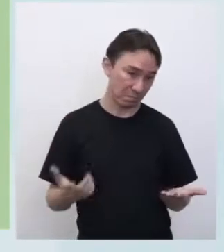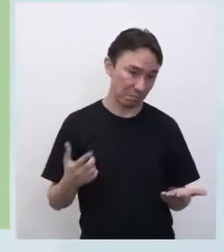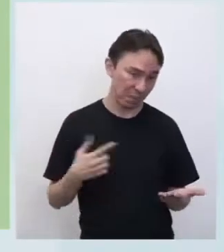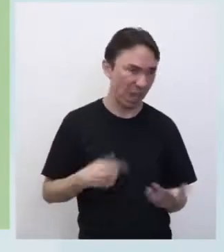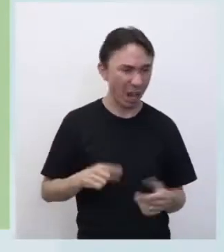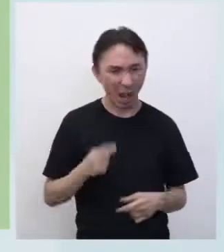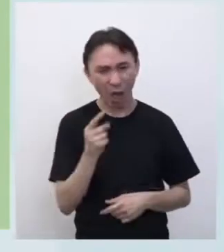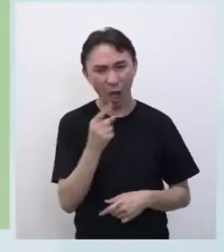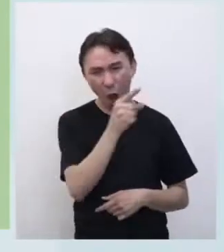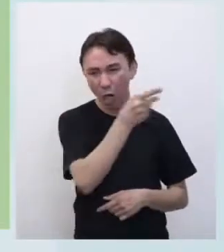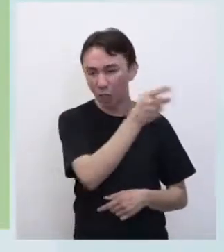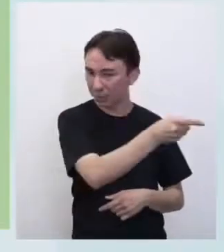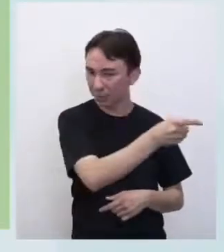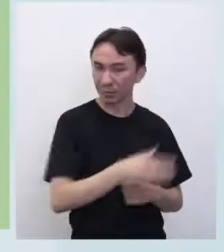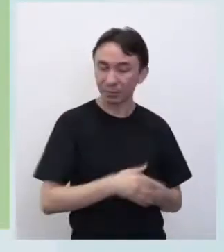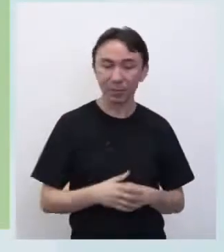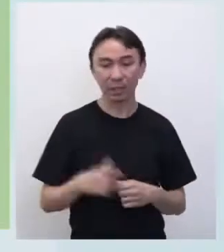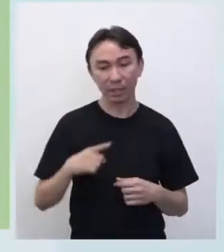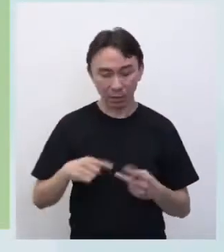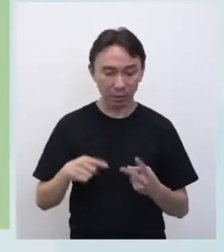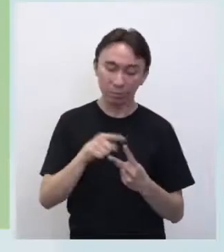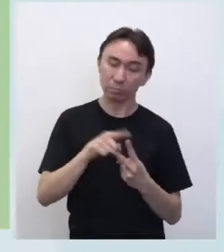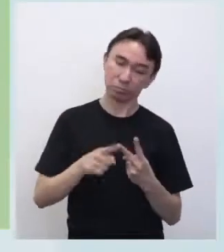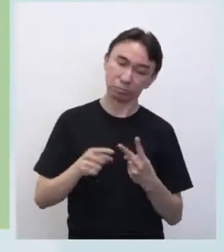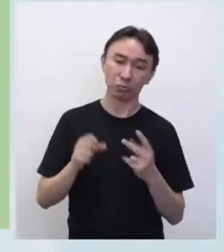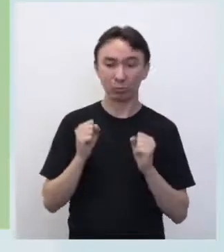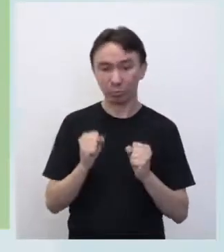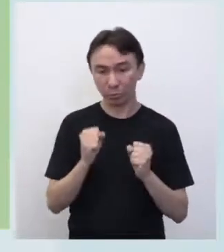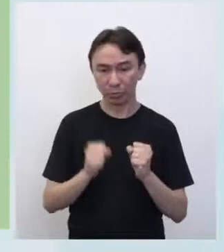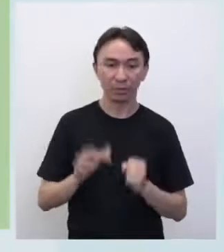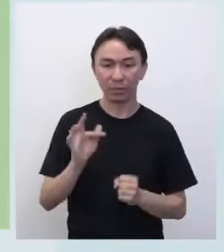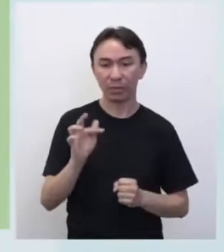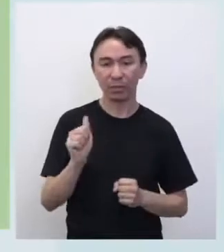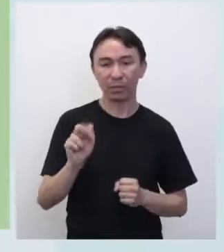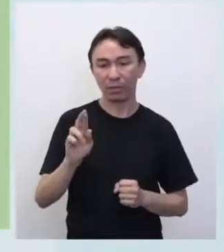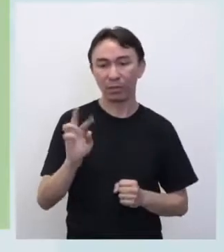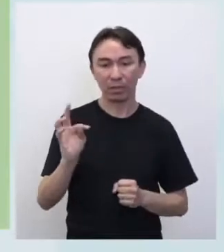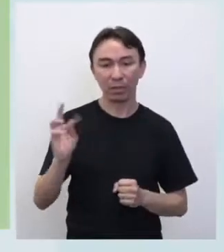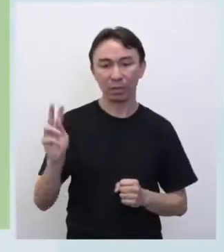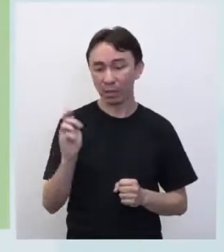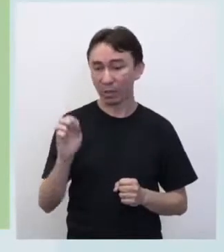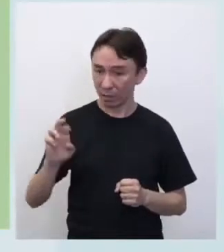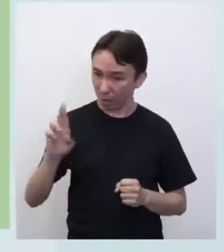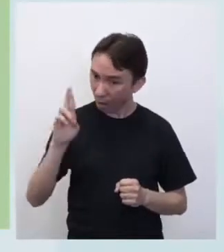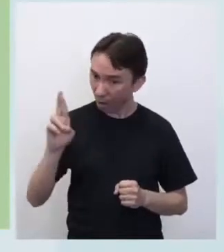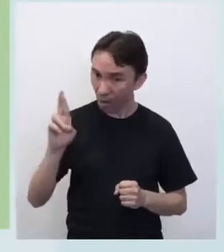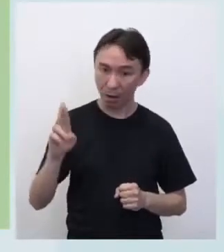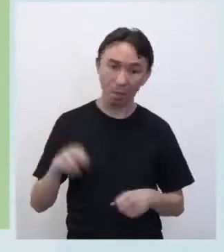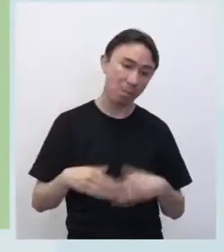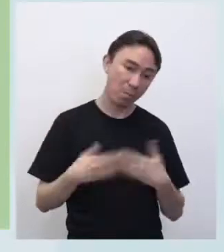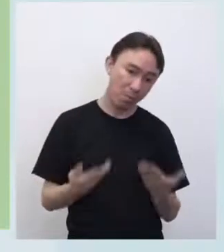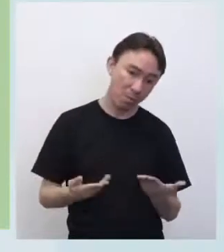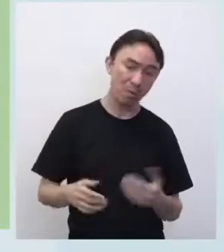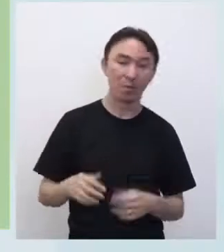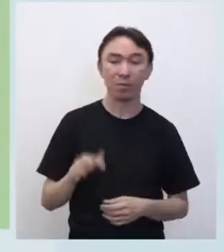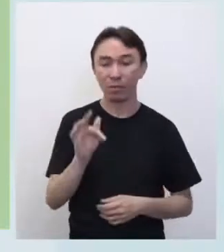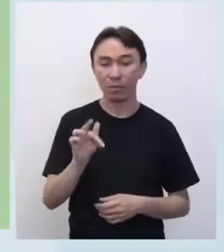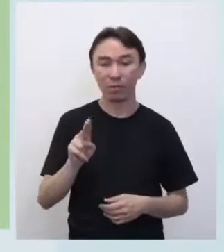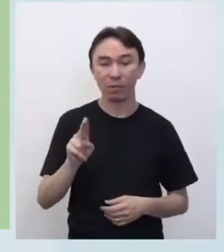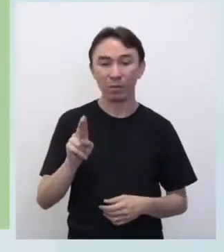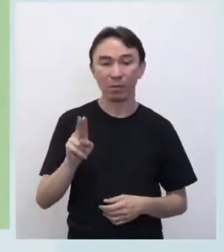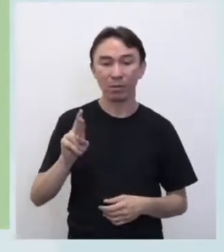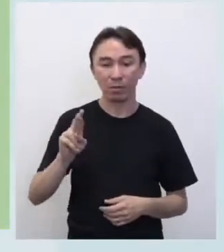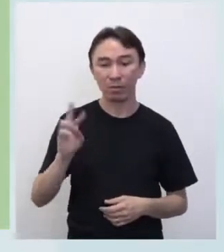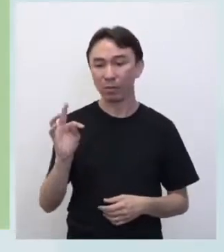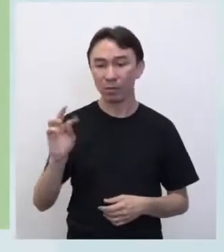longe, distante. Eu tenho as duas formas para poder comparar em inglês. Quando eu quiser falar mais longe, eu tenho que falar farther, né?